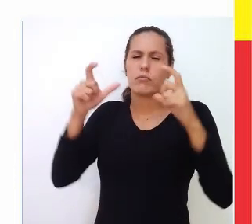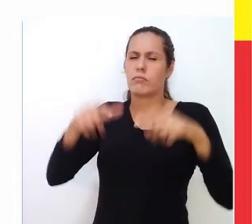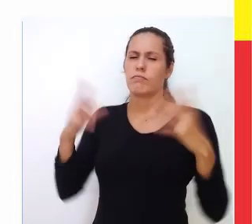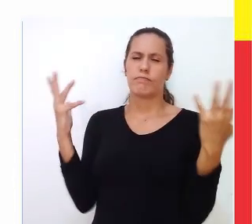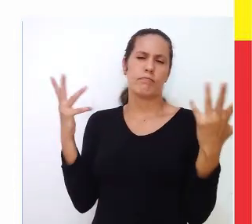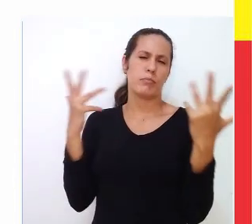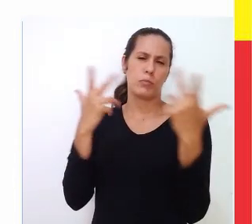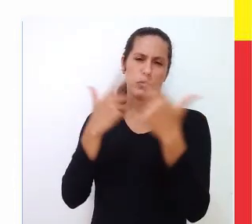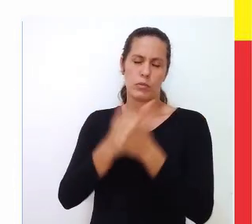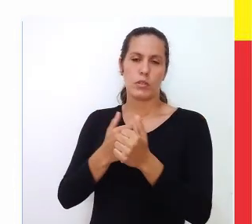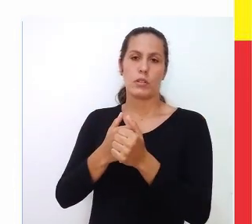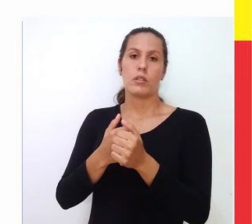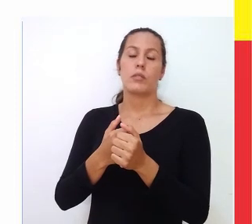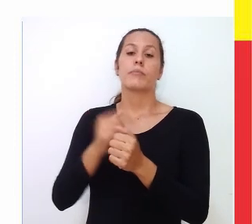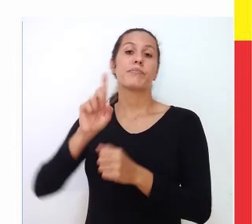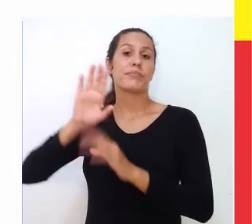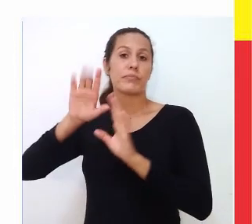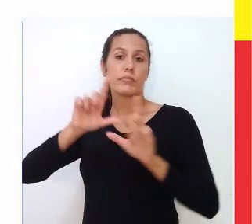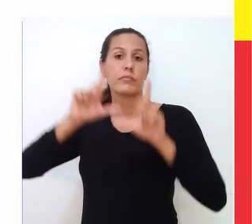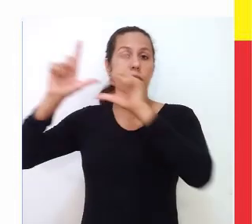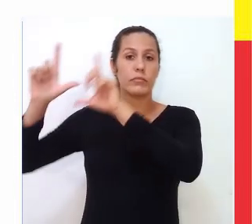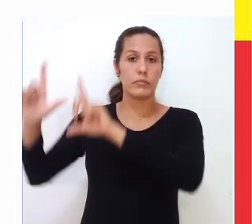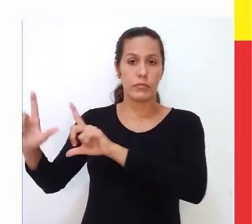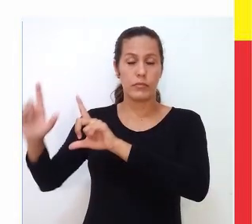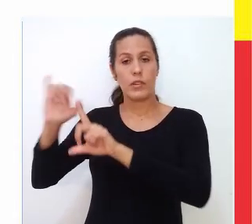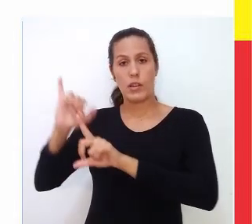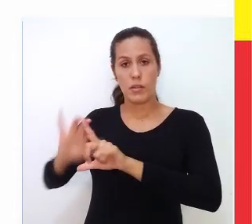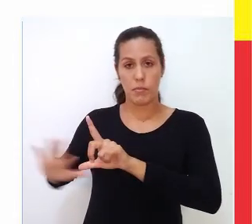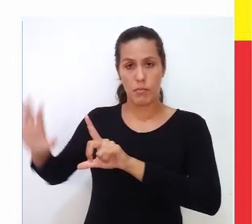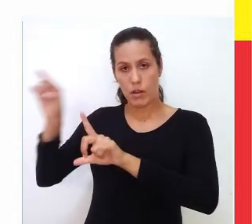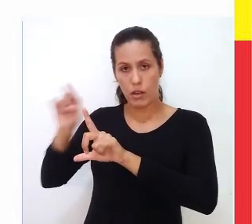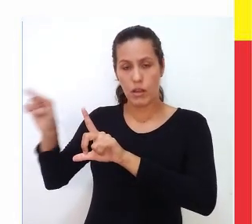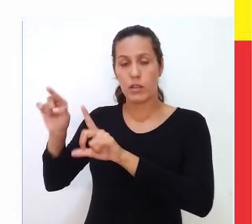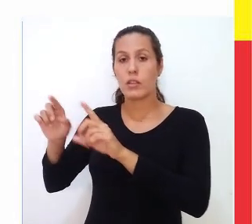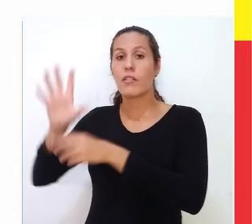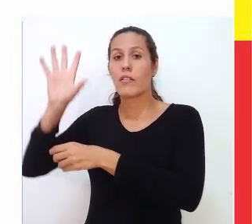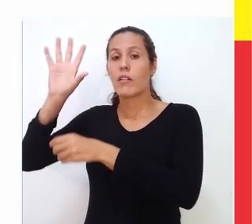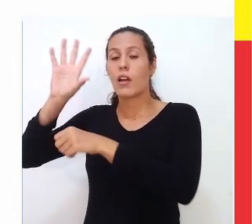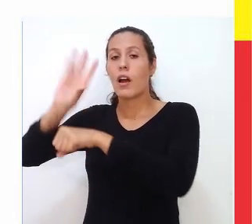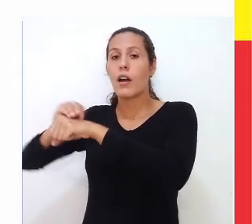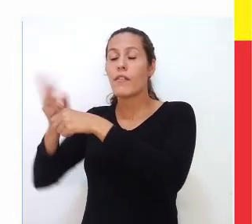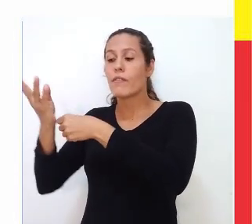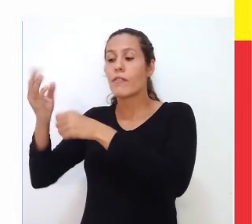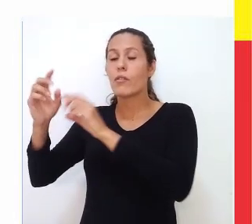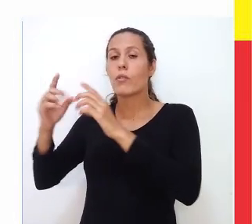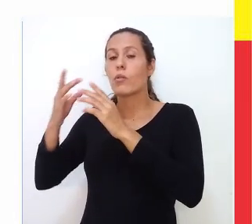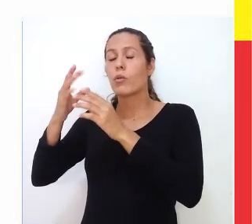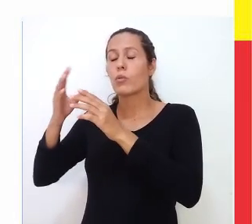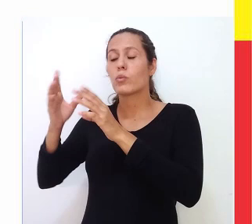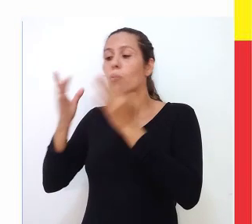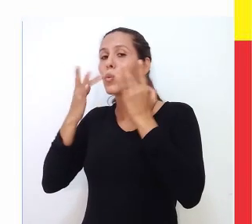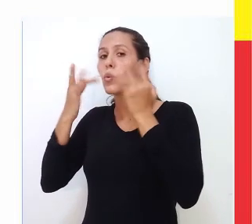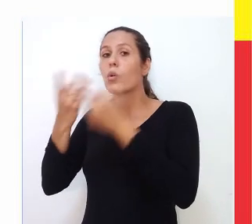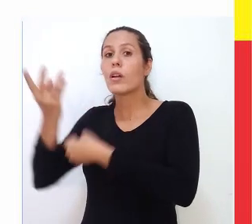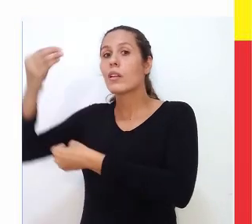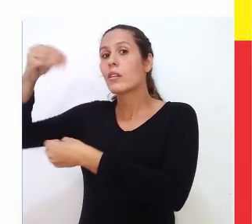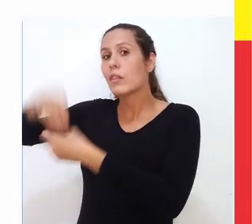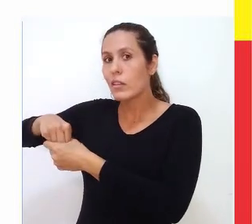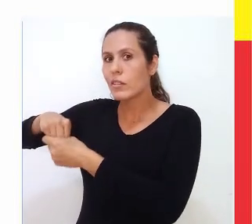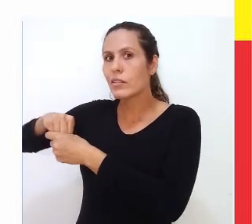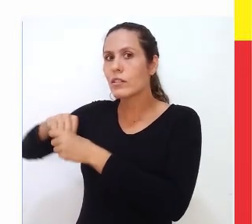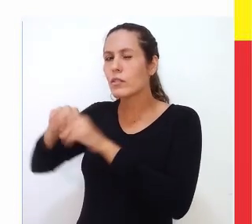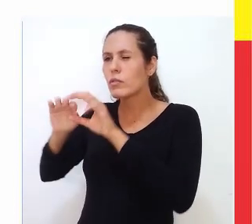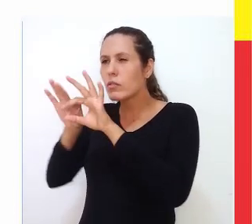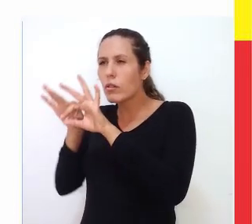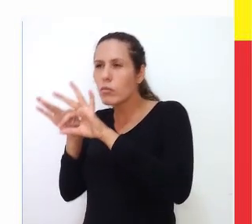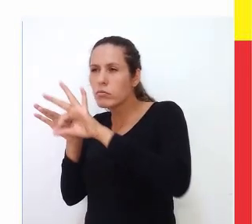construção belíssima. E na imagem da direita, a gente tem uma foto do lado de dentro do teatro, que vocês podem ver ao fundo